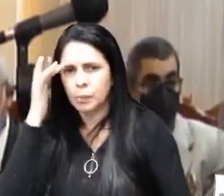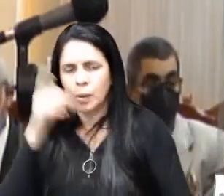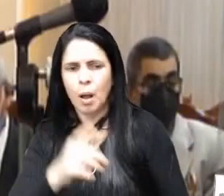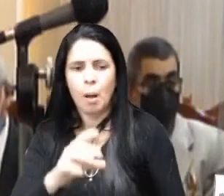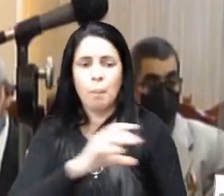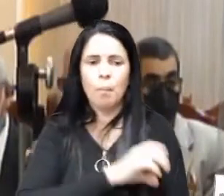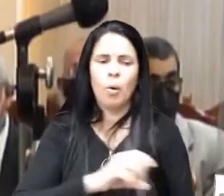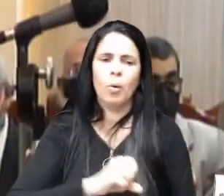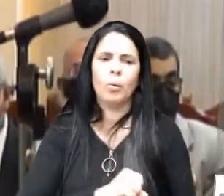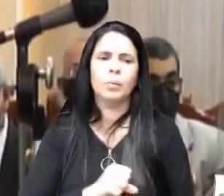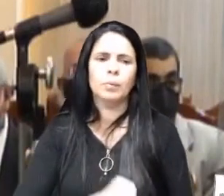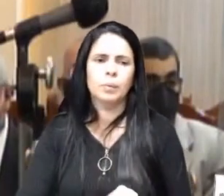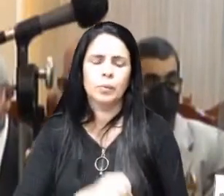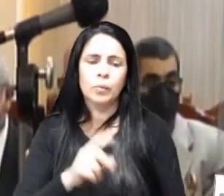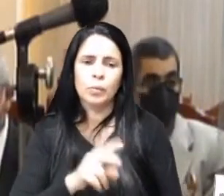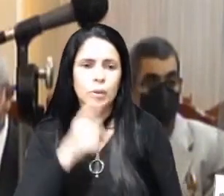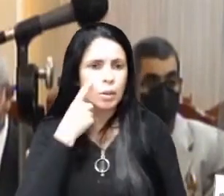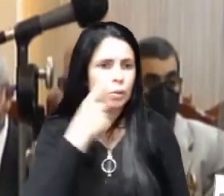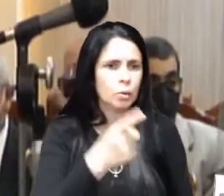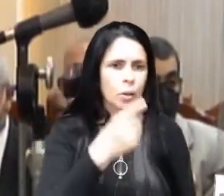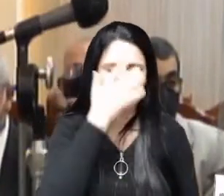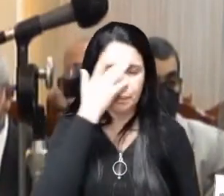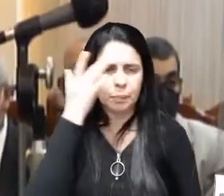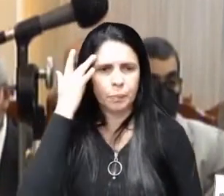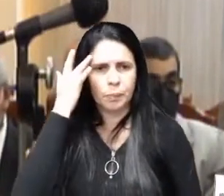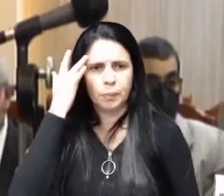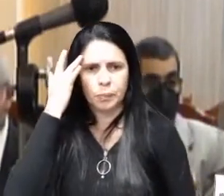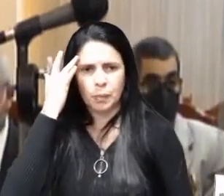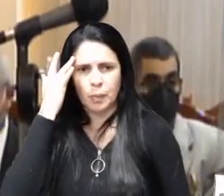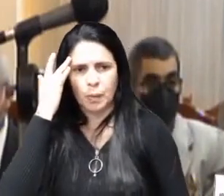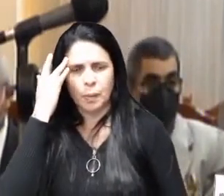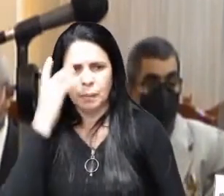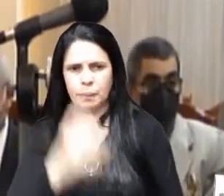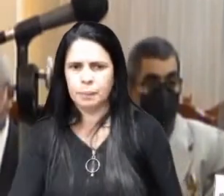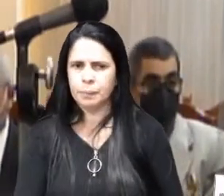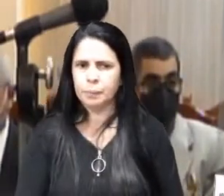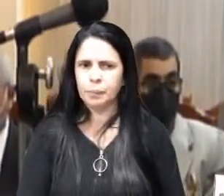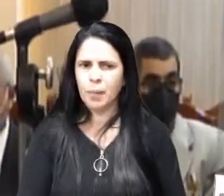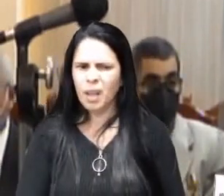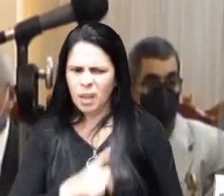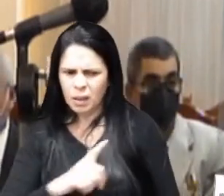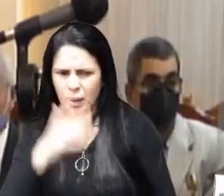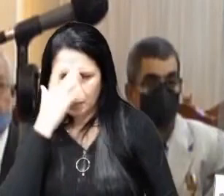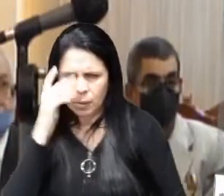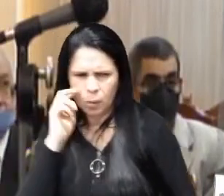Você não olha alguém punindo. Tem pessoas que já olham para o outro assim,